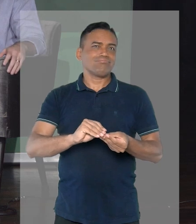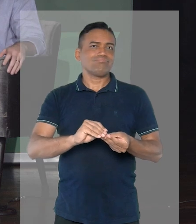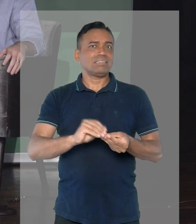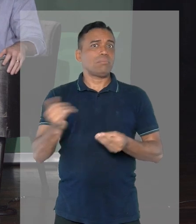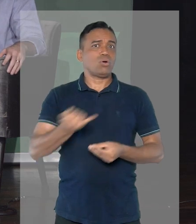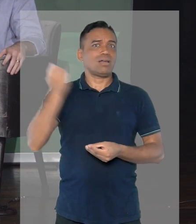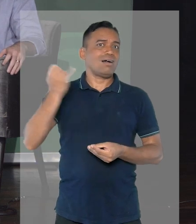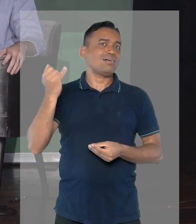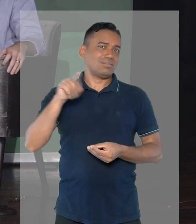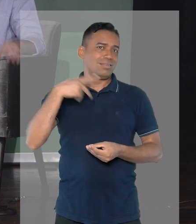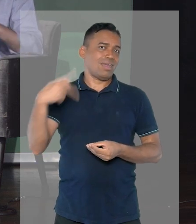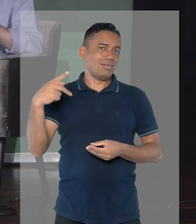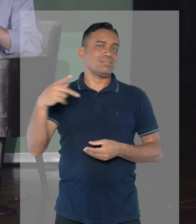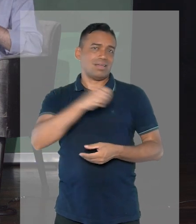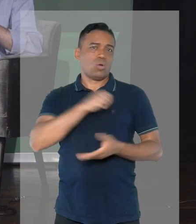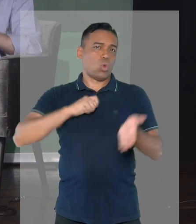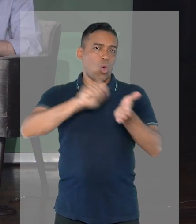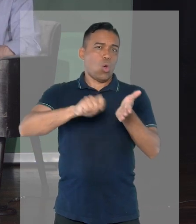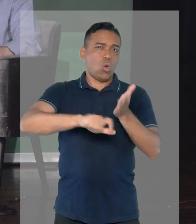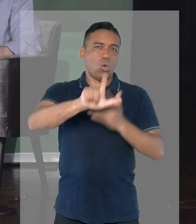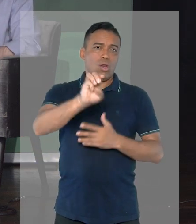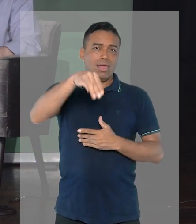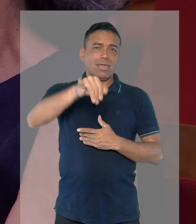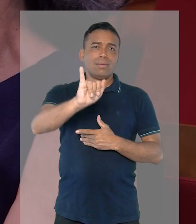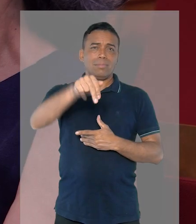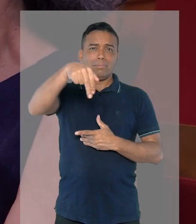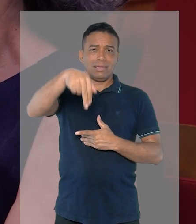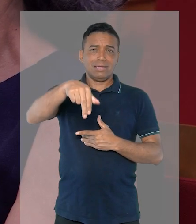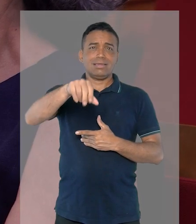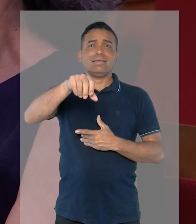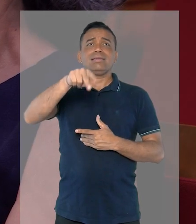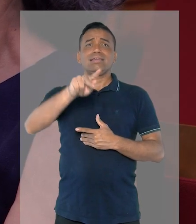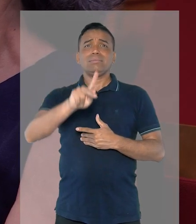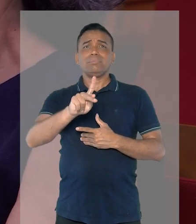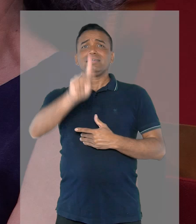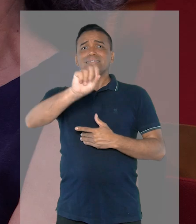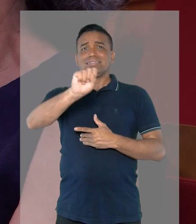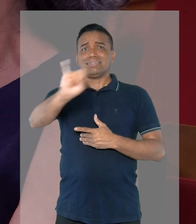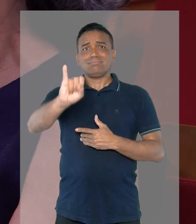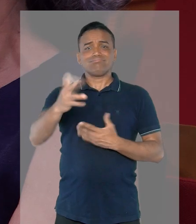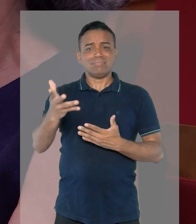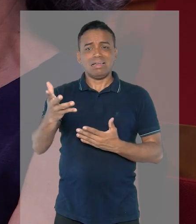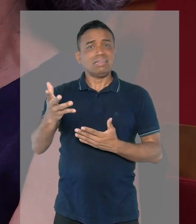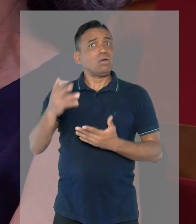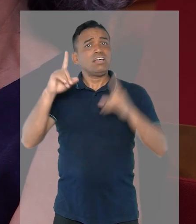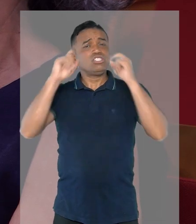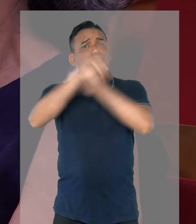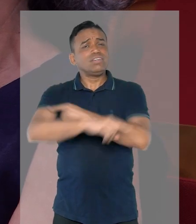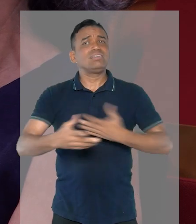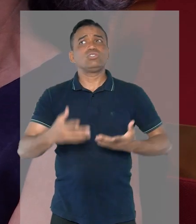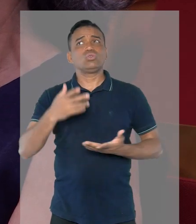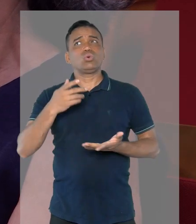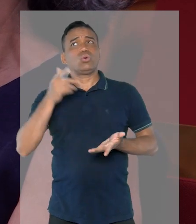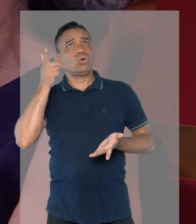essa importância dele e essa complexidade? Pois é. É um autor difícil, né? Assim, eu